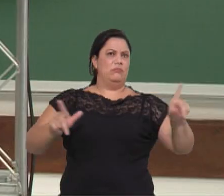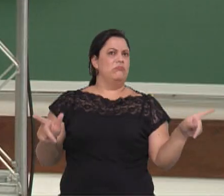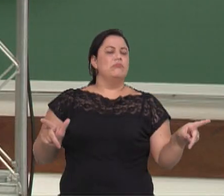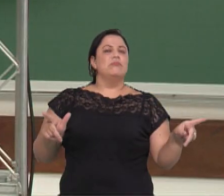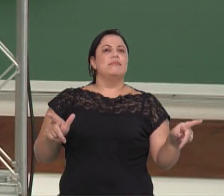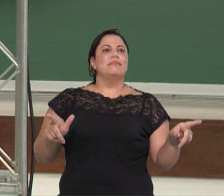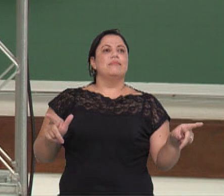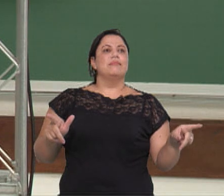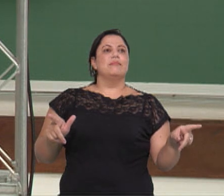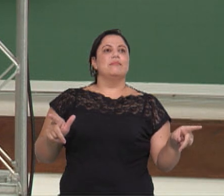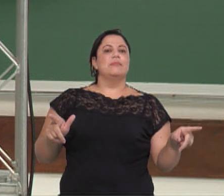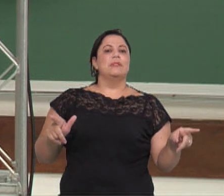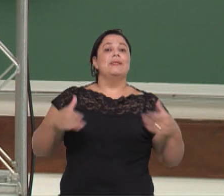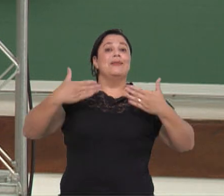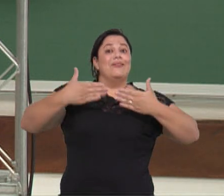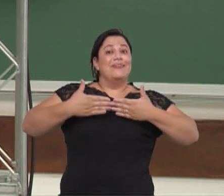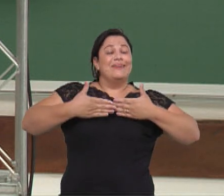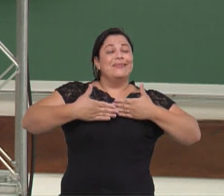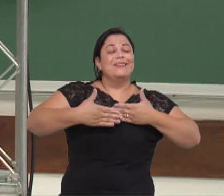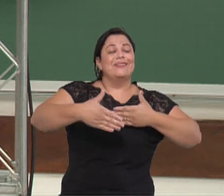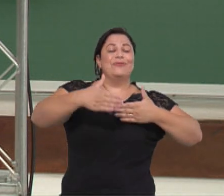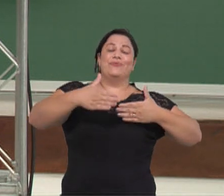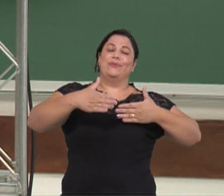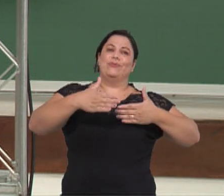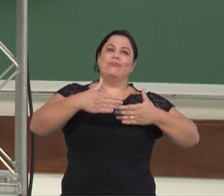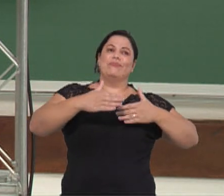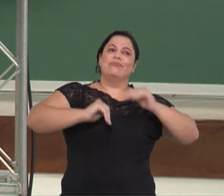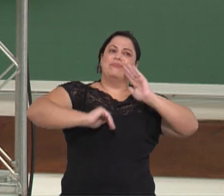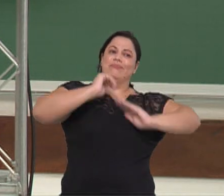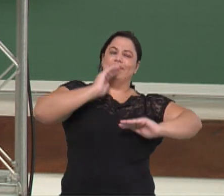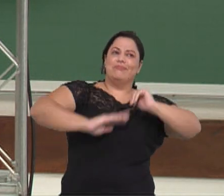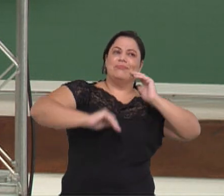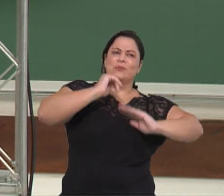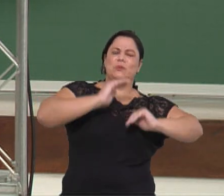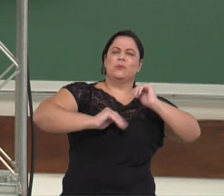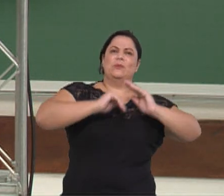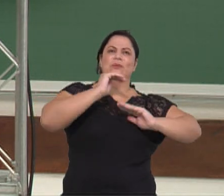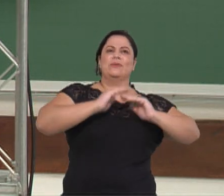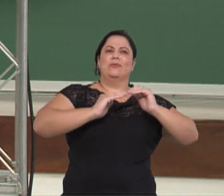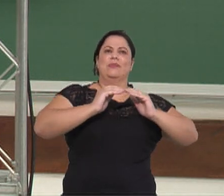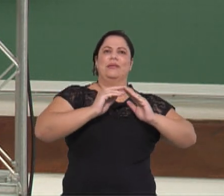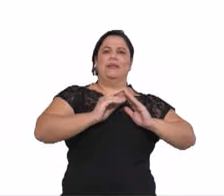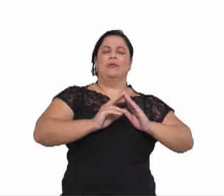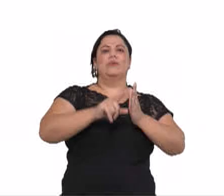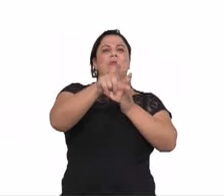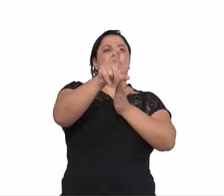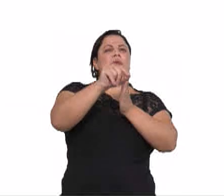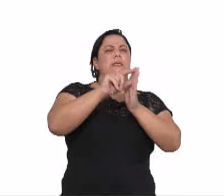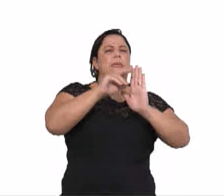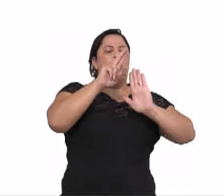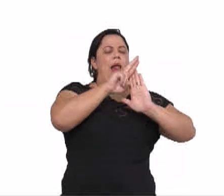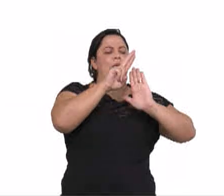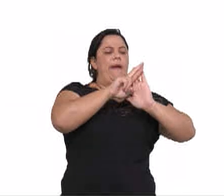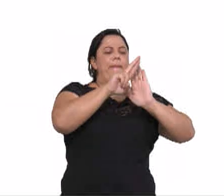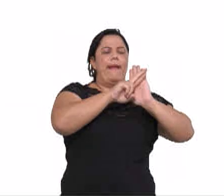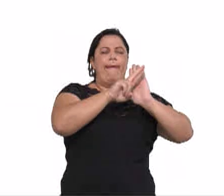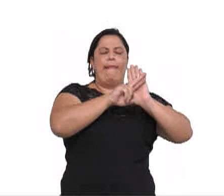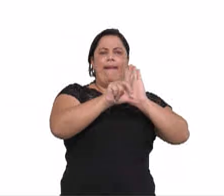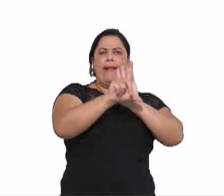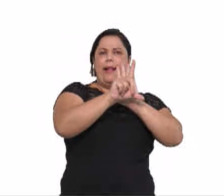eles vão construir os 17 artigos da Declaração dos Direitos do Homem e do Cidadão,